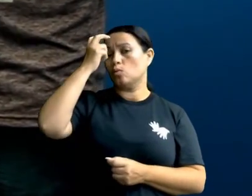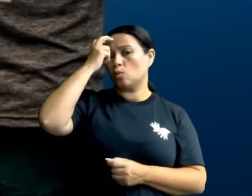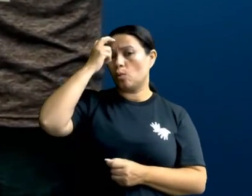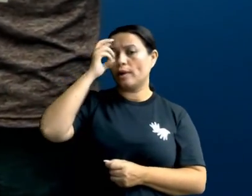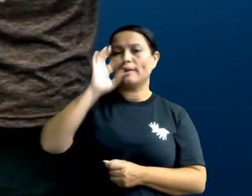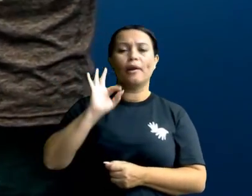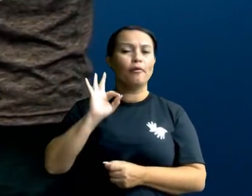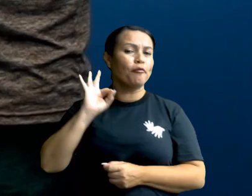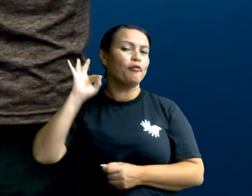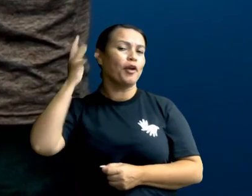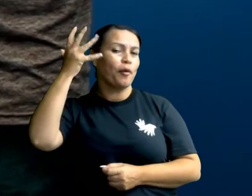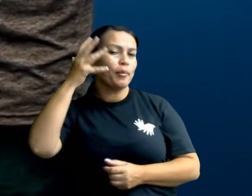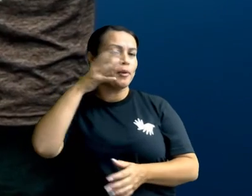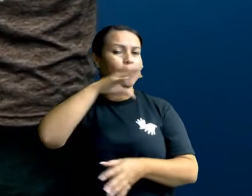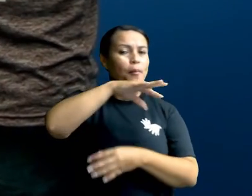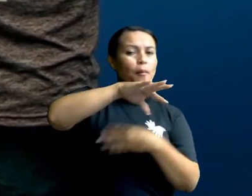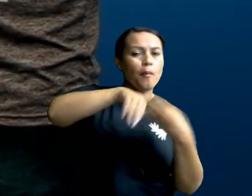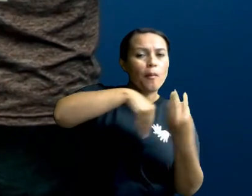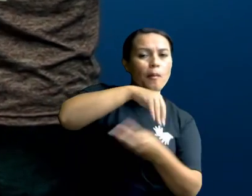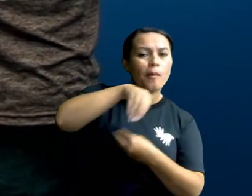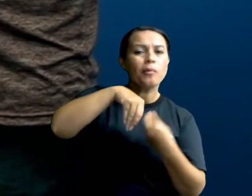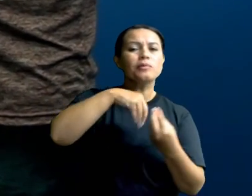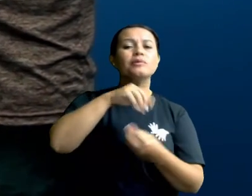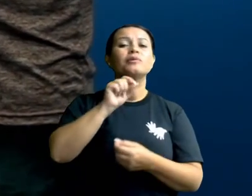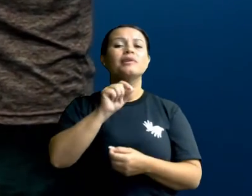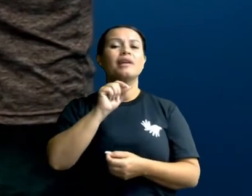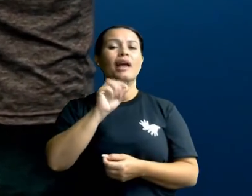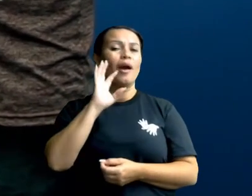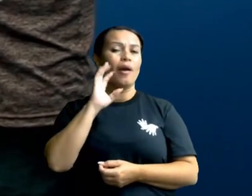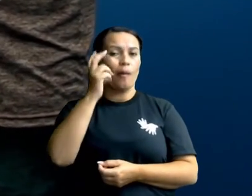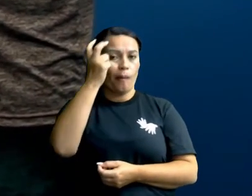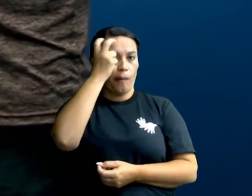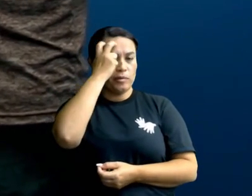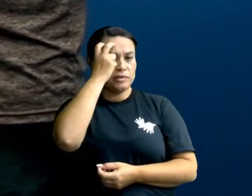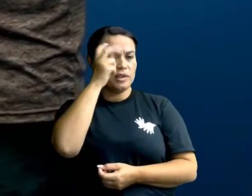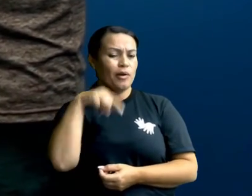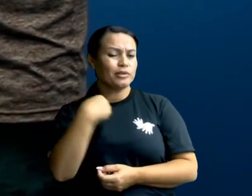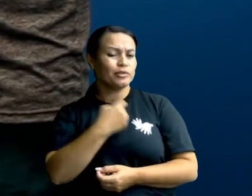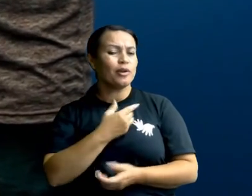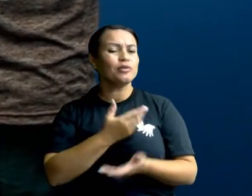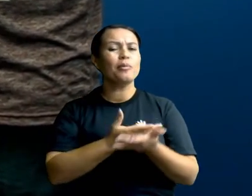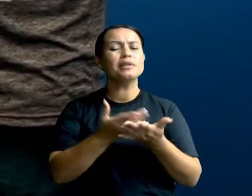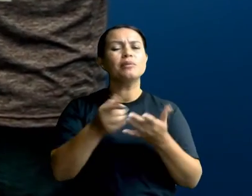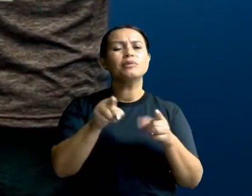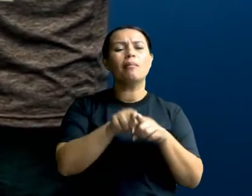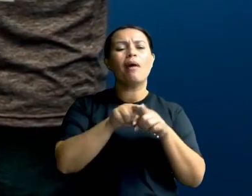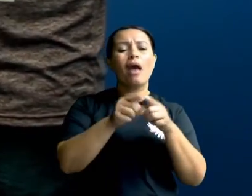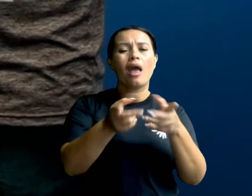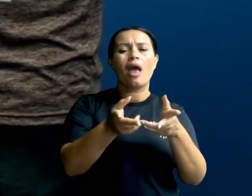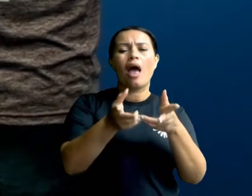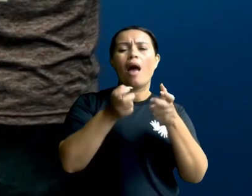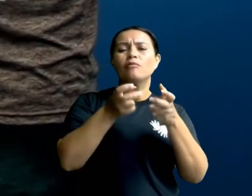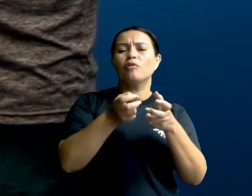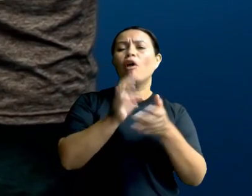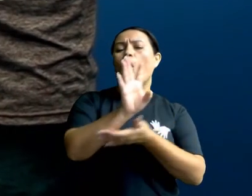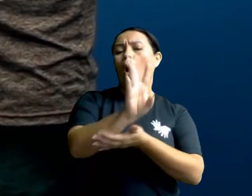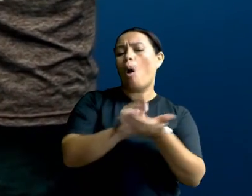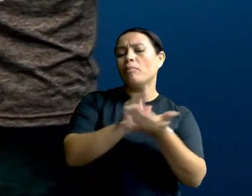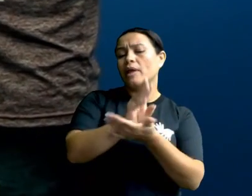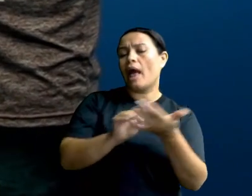um fenômeno, né, multicultural, né, de que a gente começa também a absorver um pouco dessa cultura